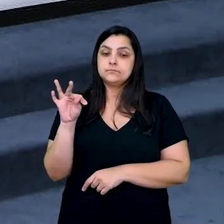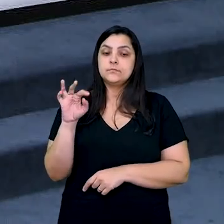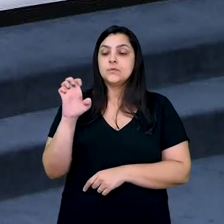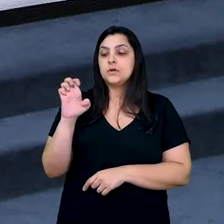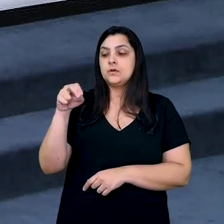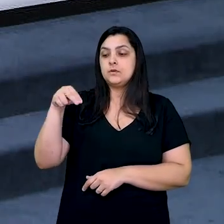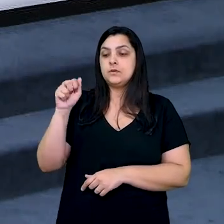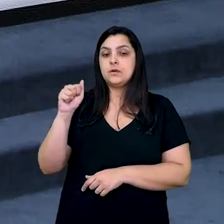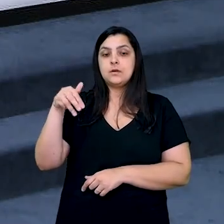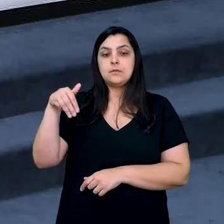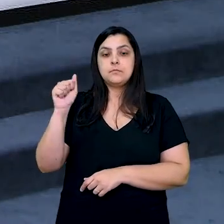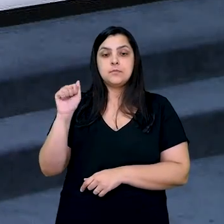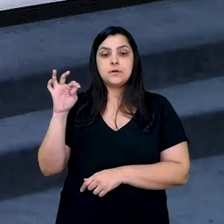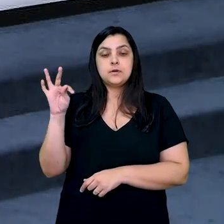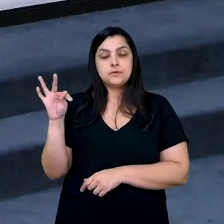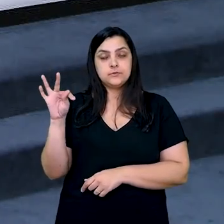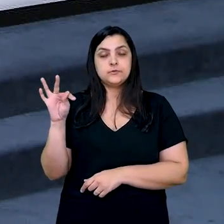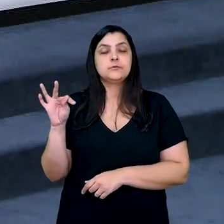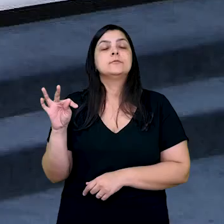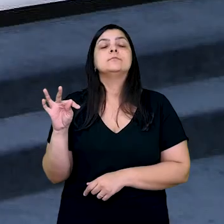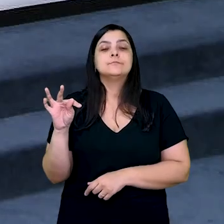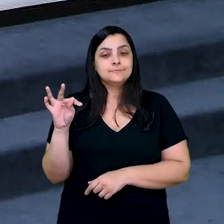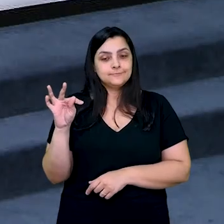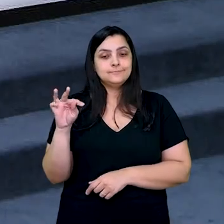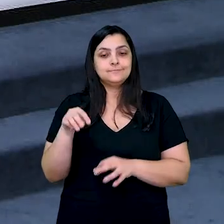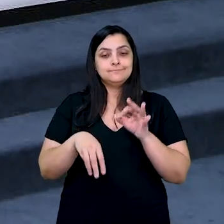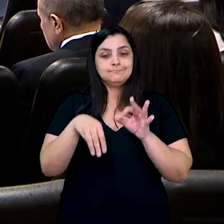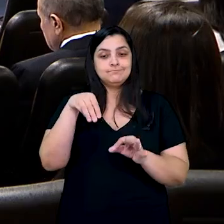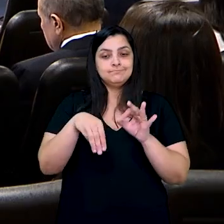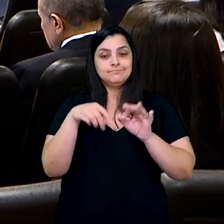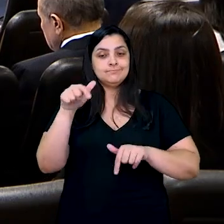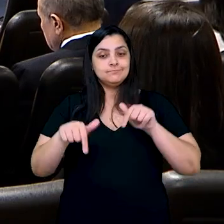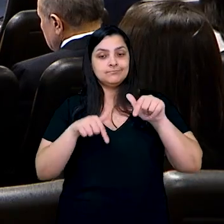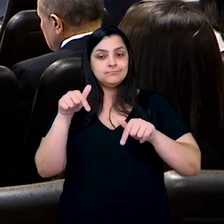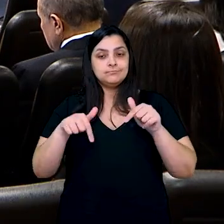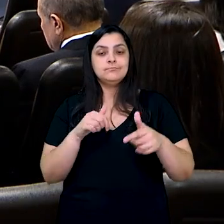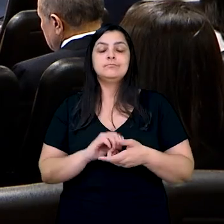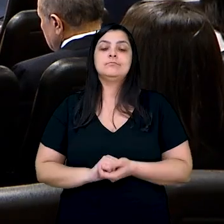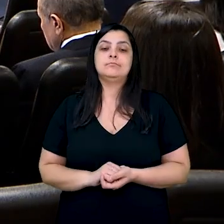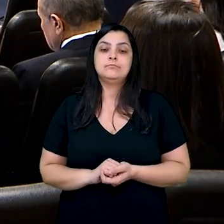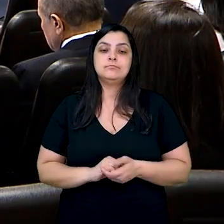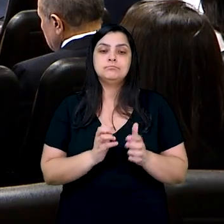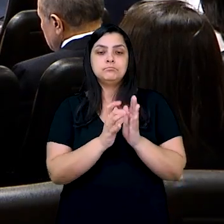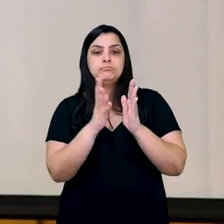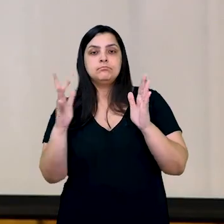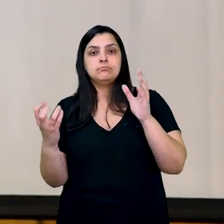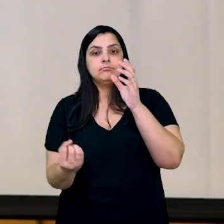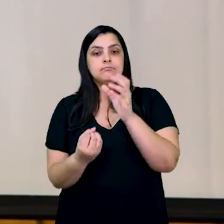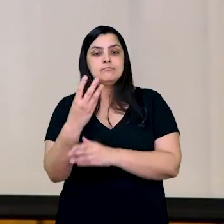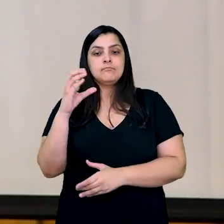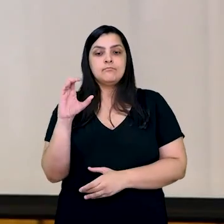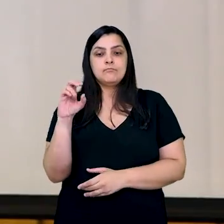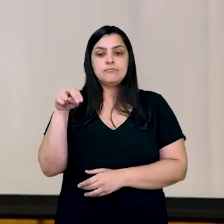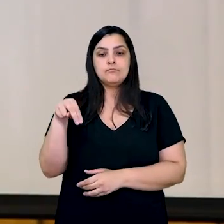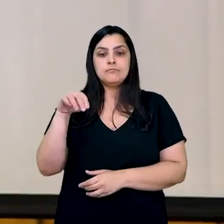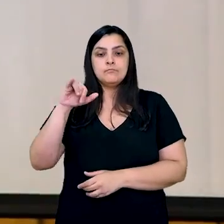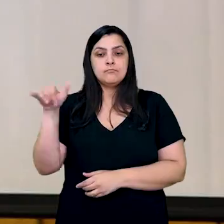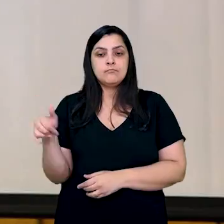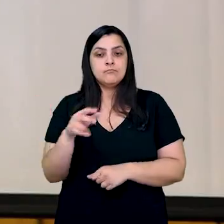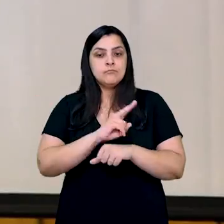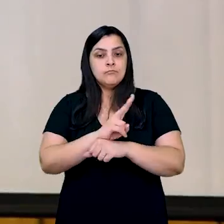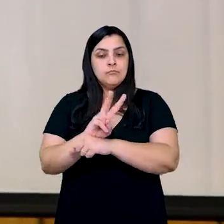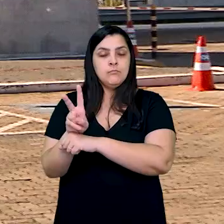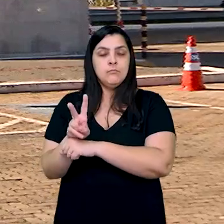TST e a Escola Nacional de Formação e Aperfeiçoamento de Magistrados do Trabalho. A jornada foi criada pelo